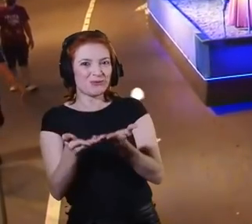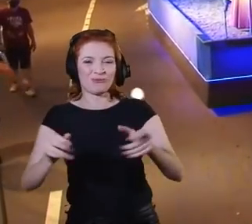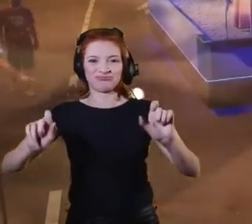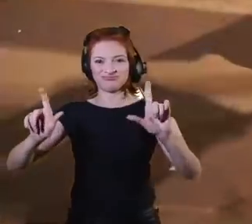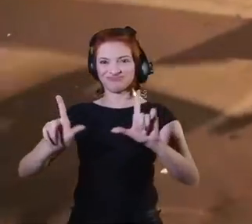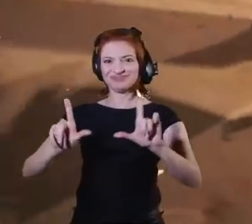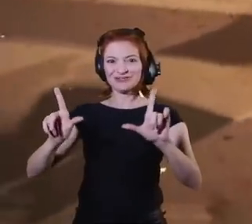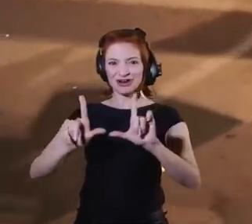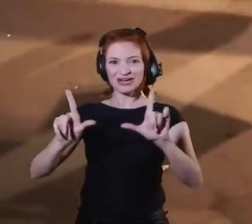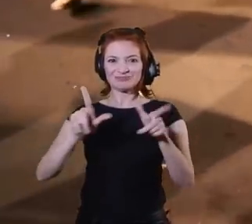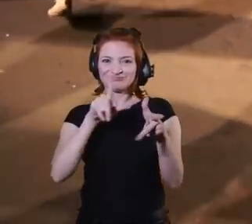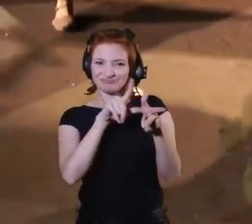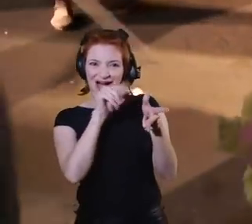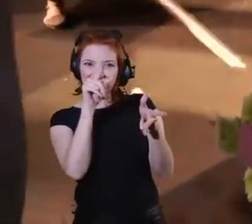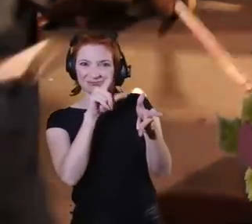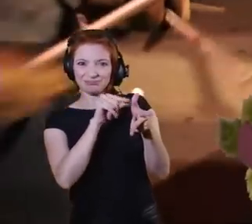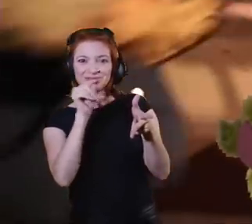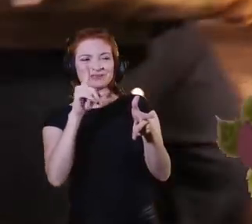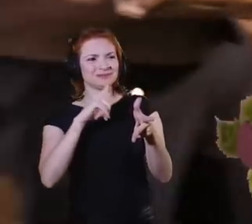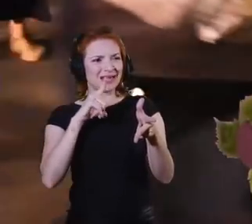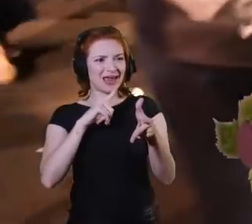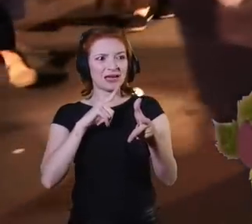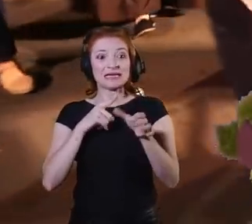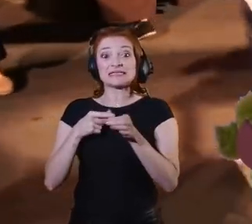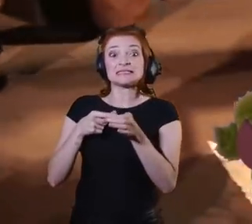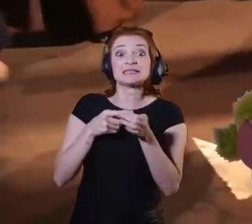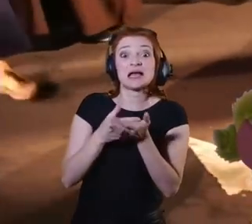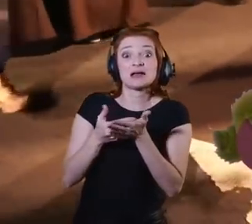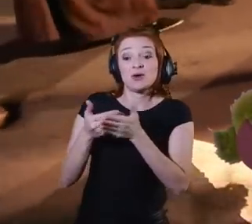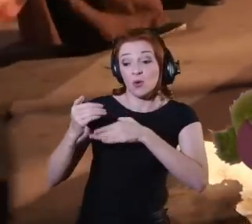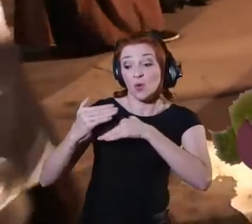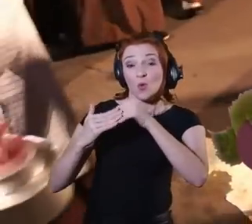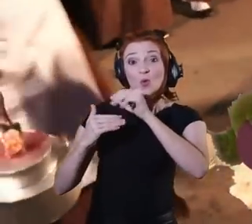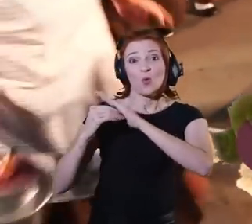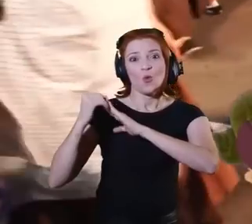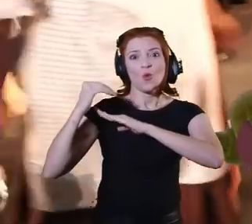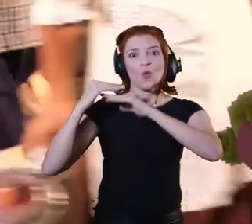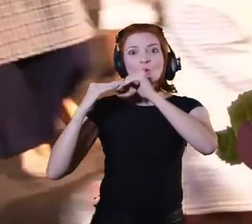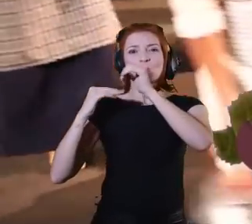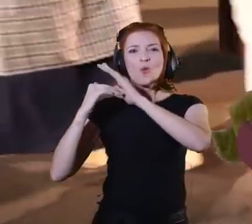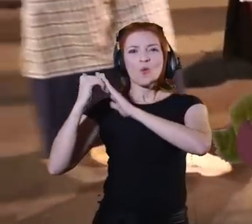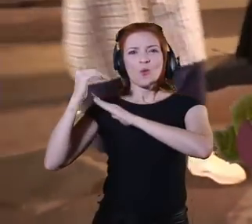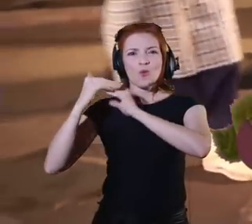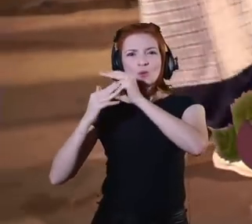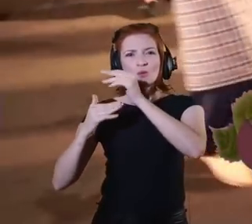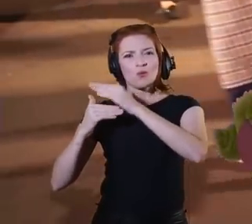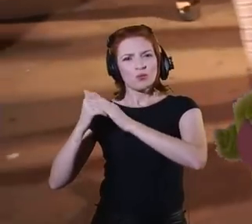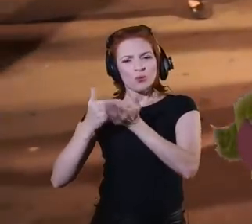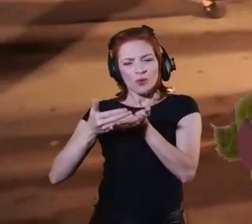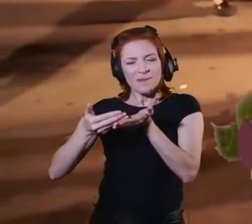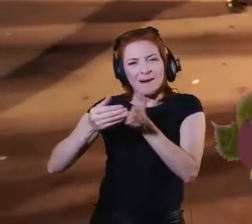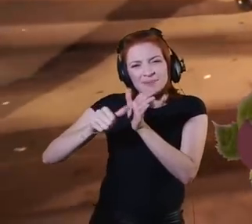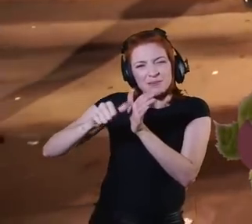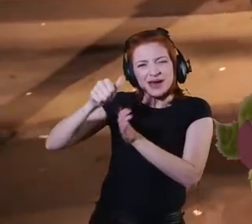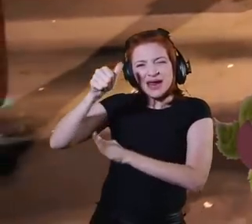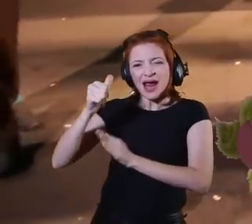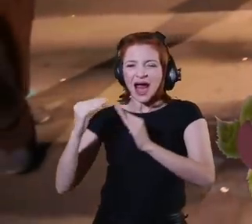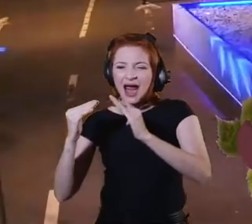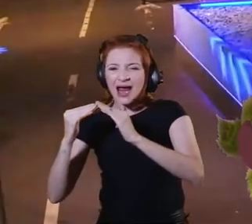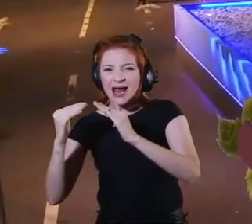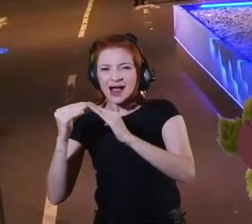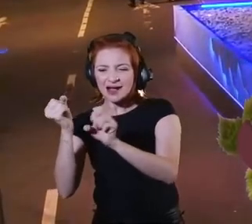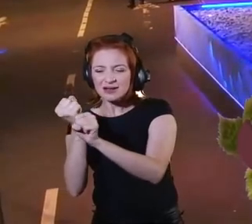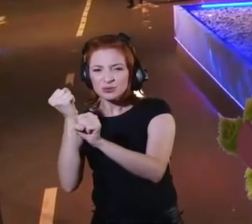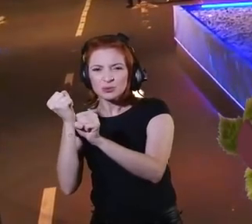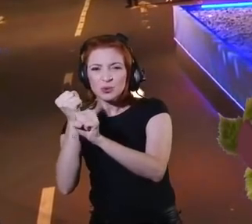Uva by X-Play. Uma cidade começa a surgir, a ser construída. As primeiras casas e edificações